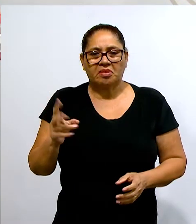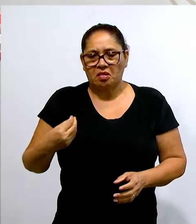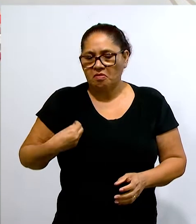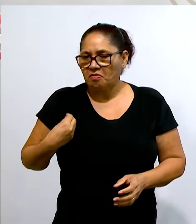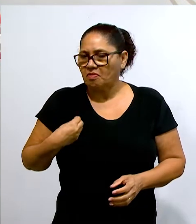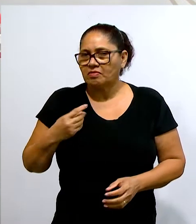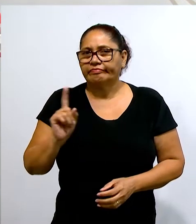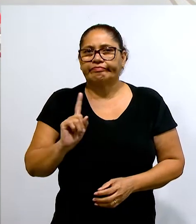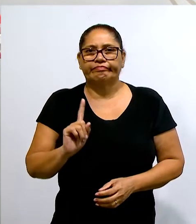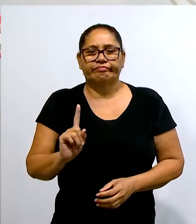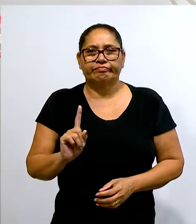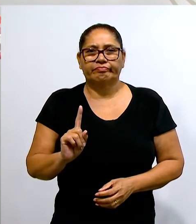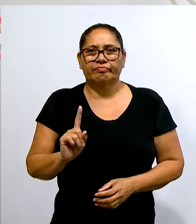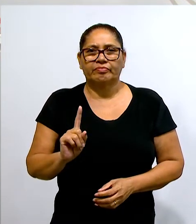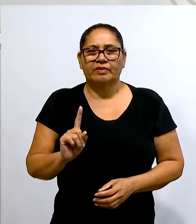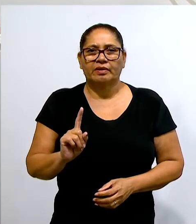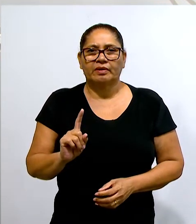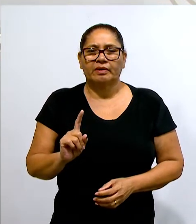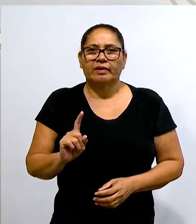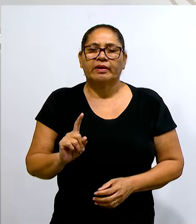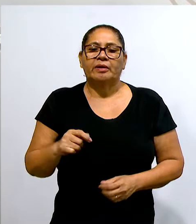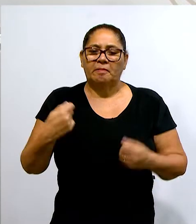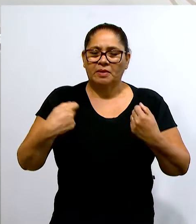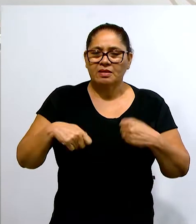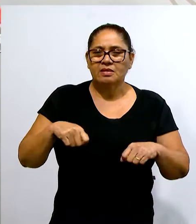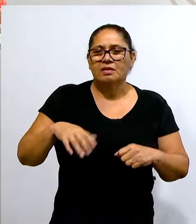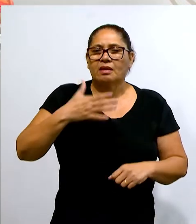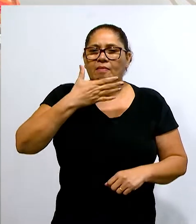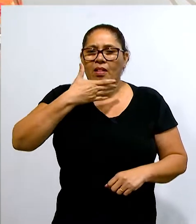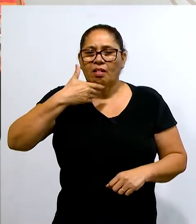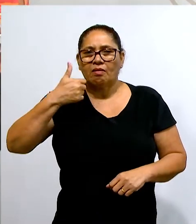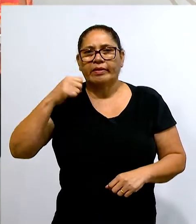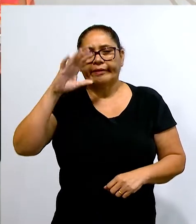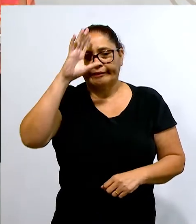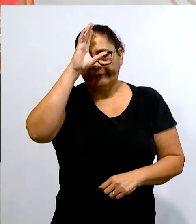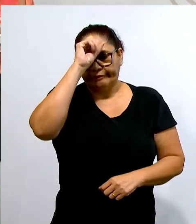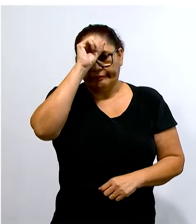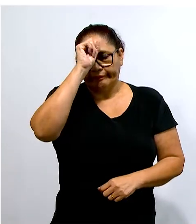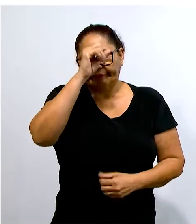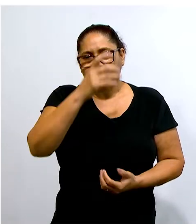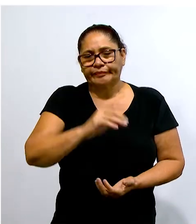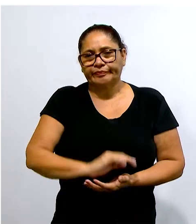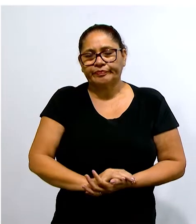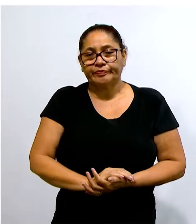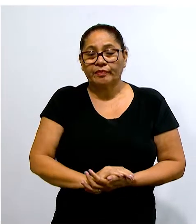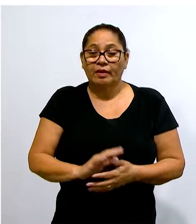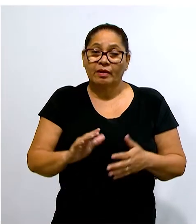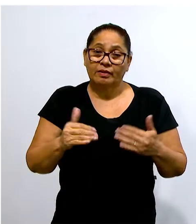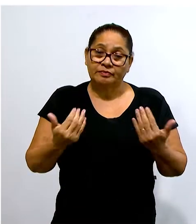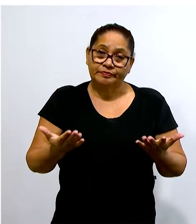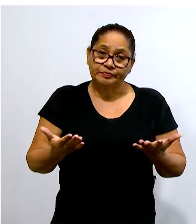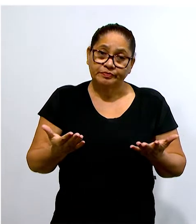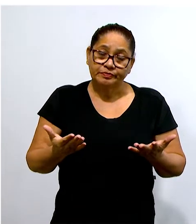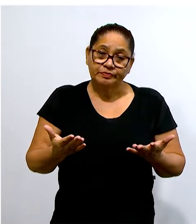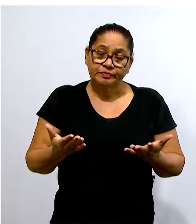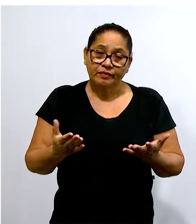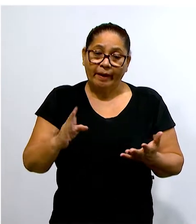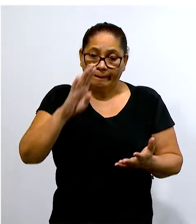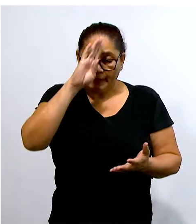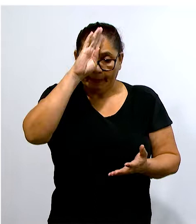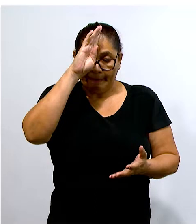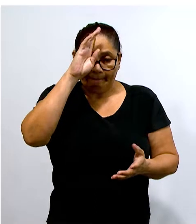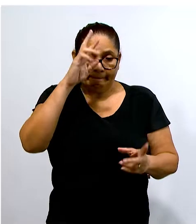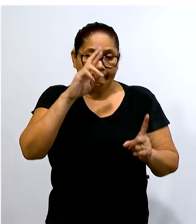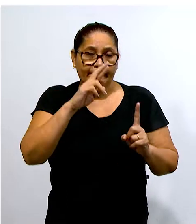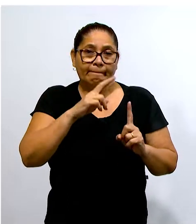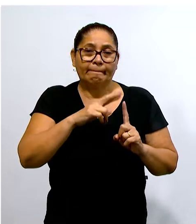Porque ele sempre tem algo a melhorar, a aprender. E aí, essas principais referências